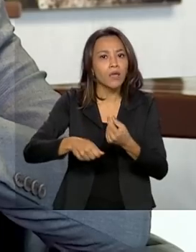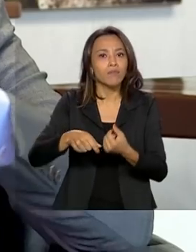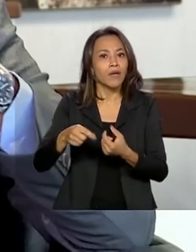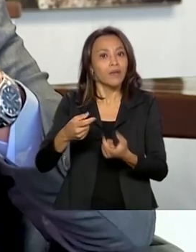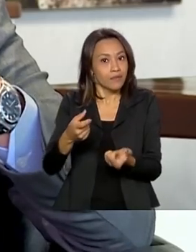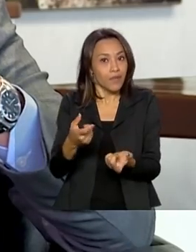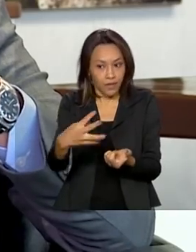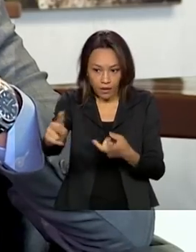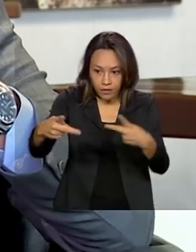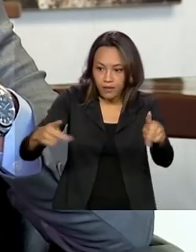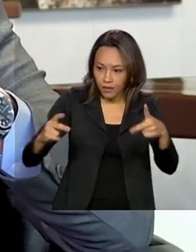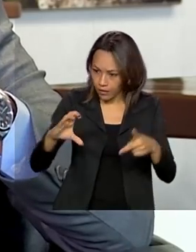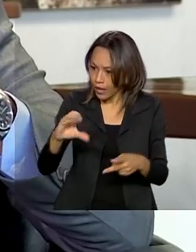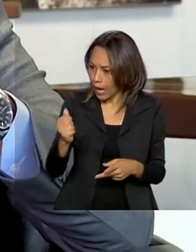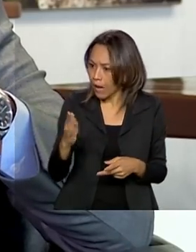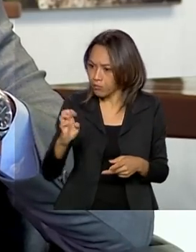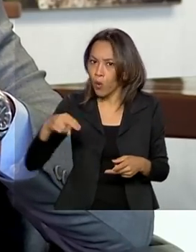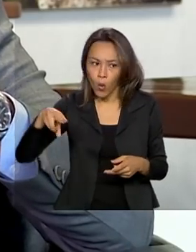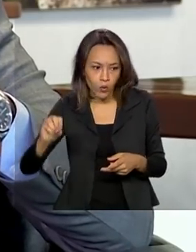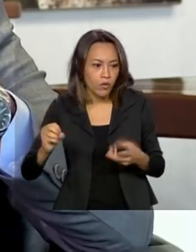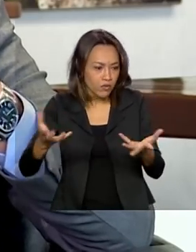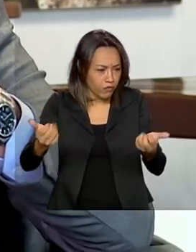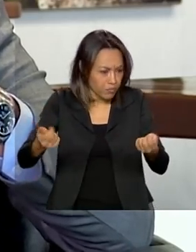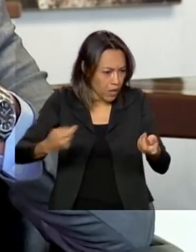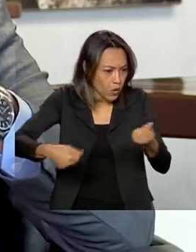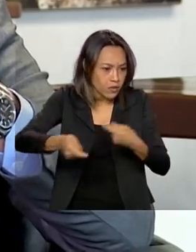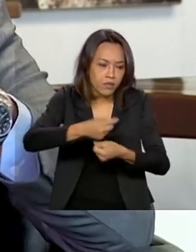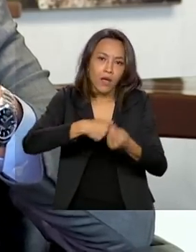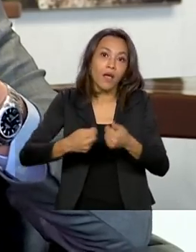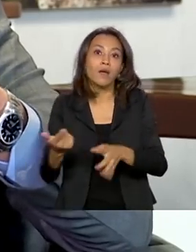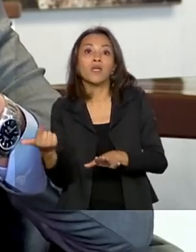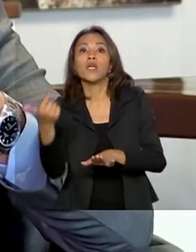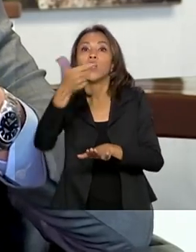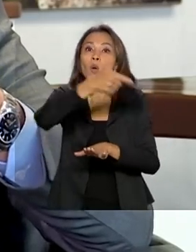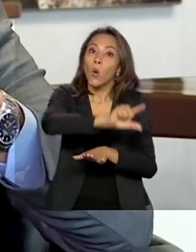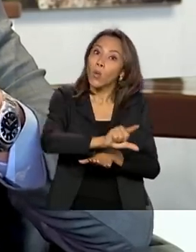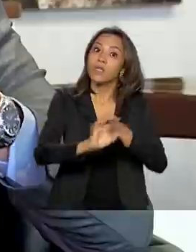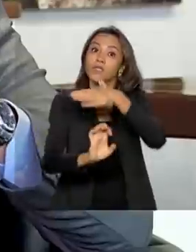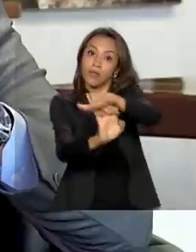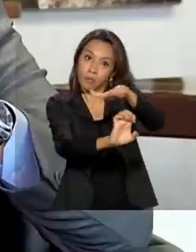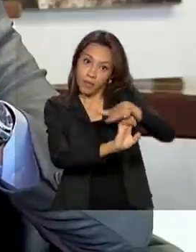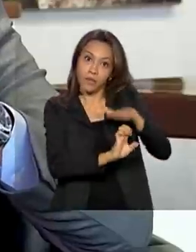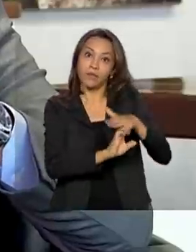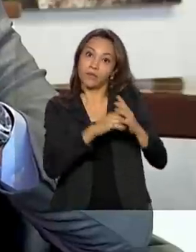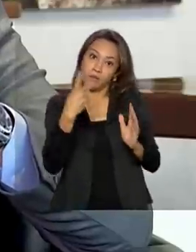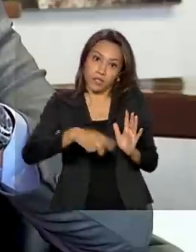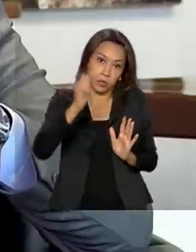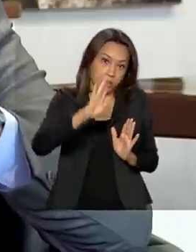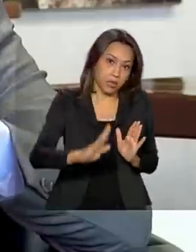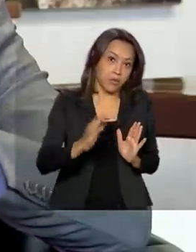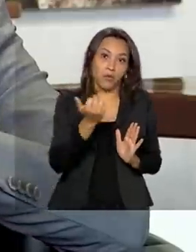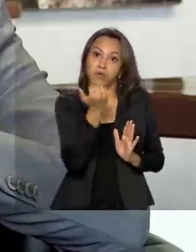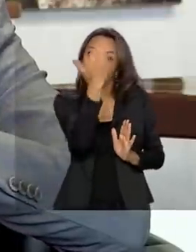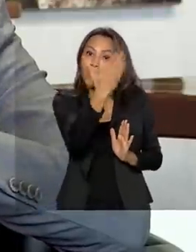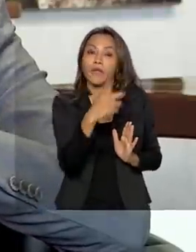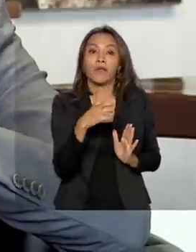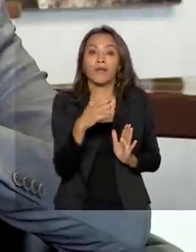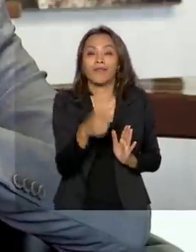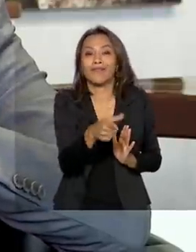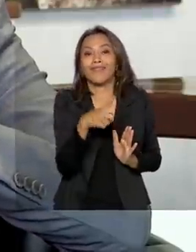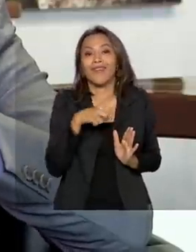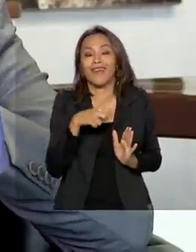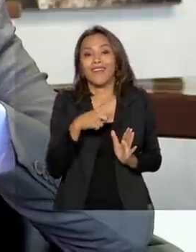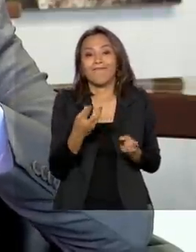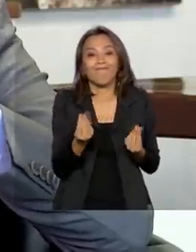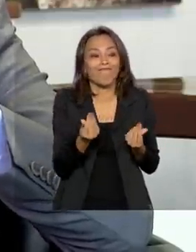que elas têm em face daquelas empresas, nacionais ou estrangeiras também, que tenham déficit nas